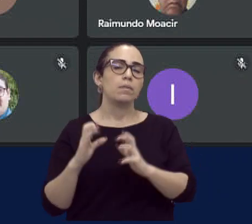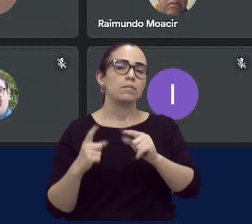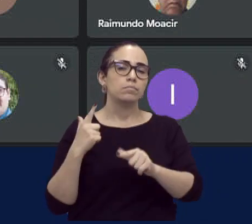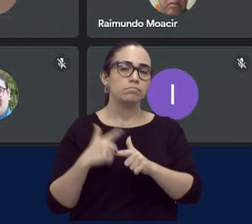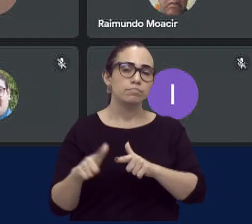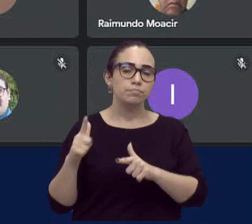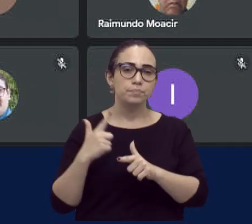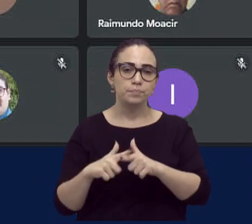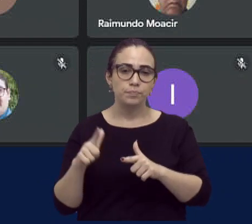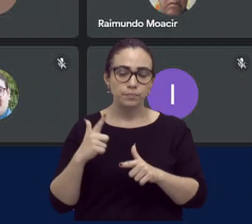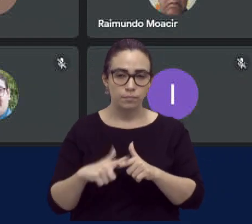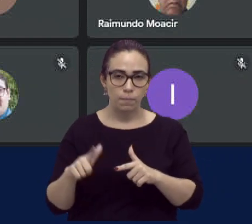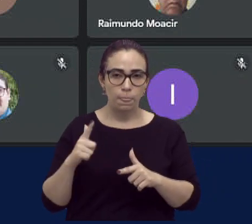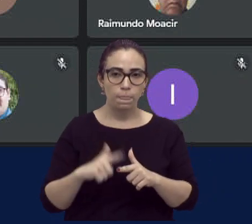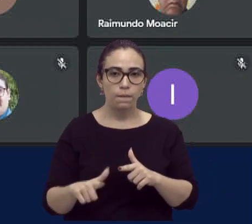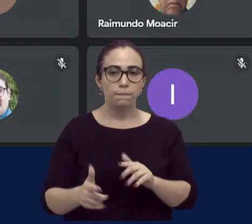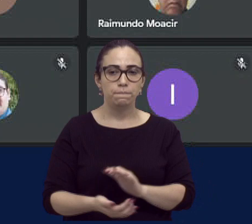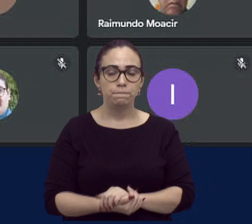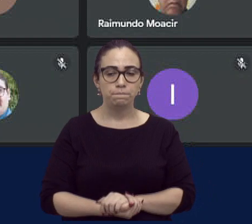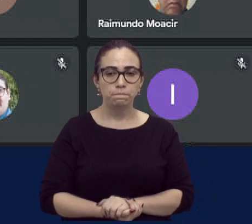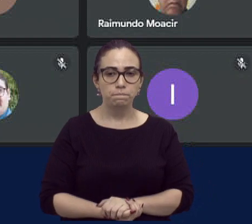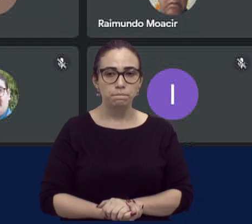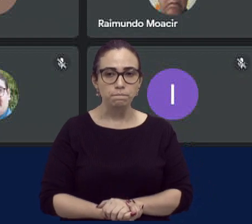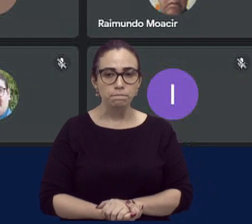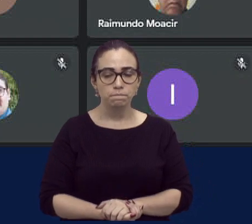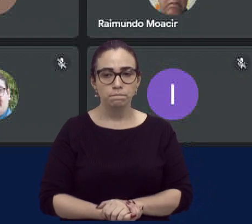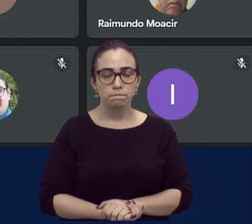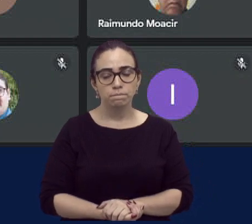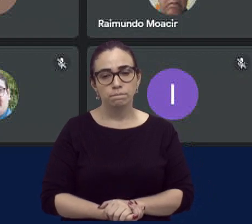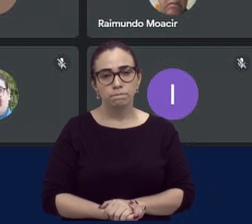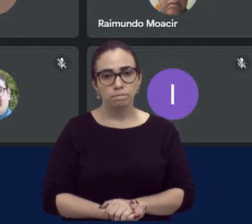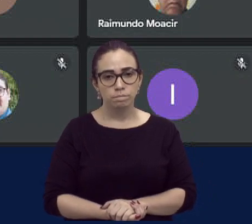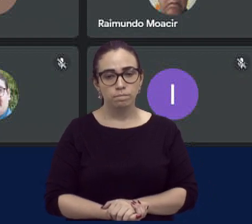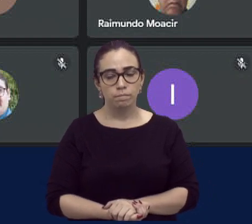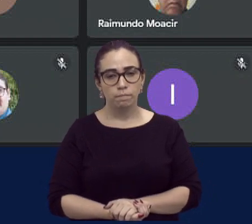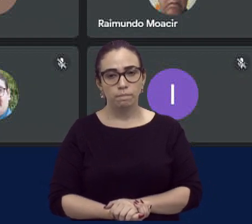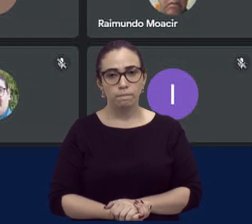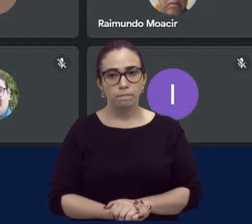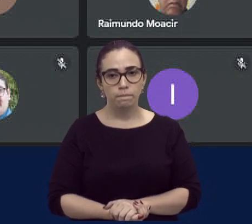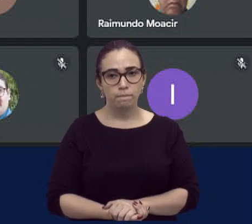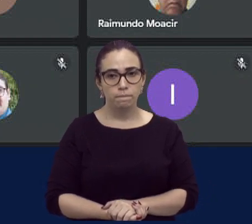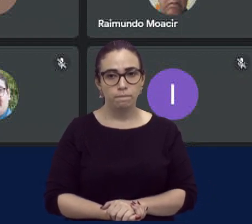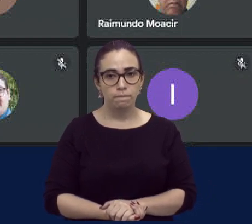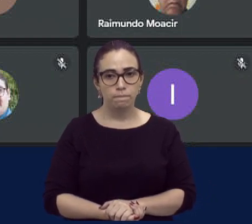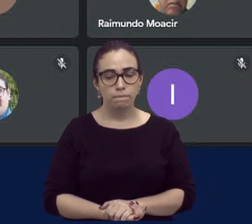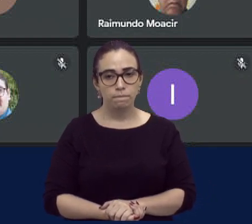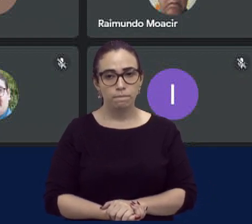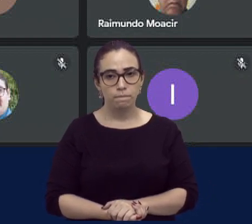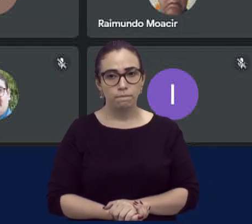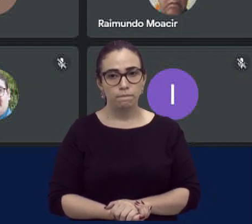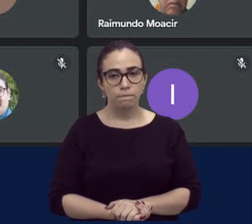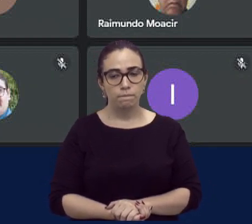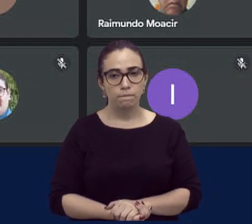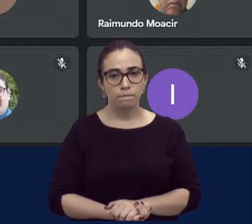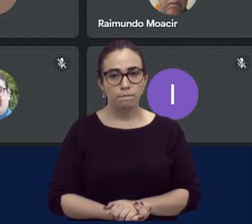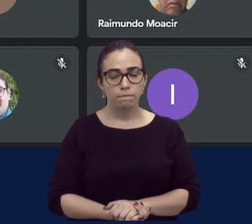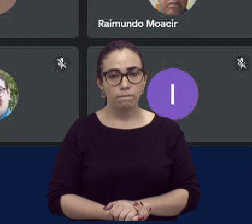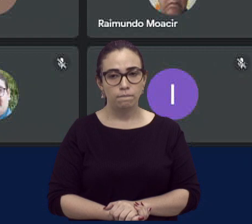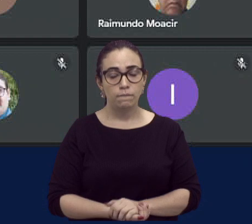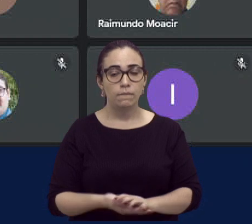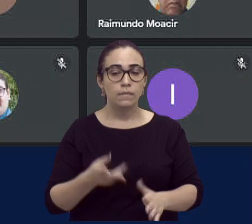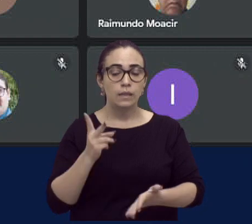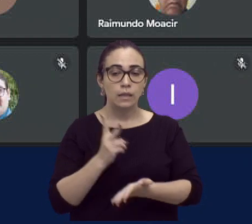e necessidades não atendidas são sentimentos não atendidos. Gente, sempre que